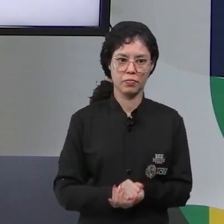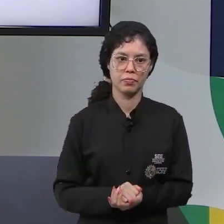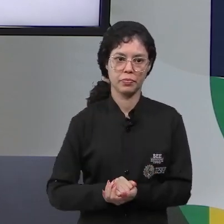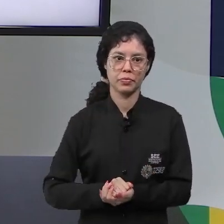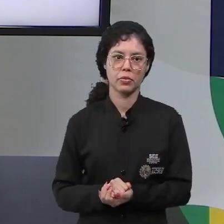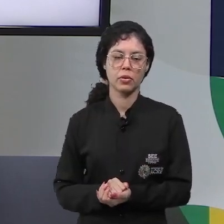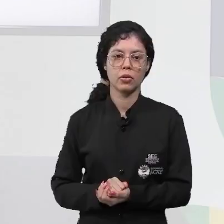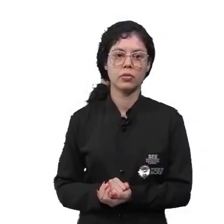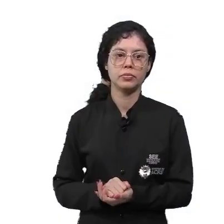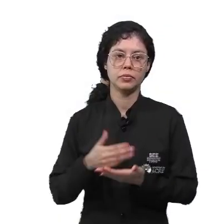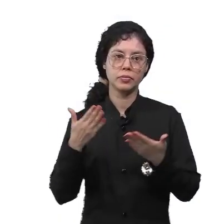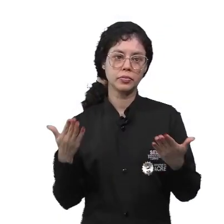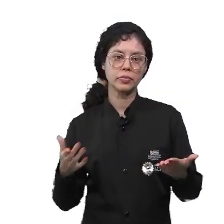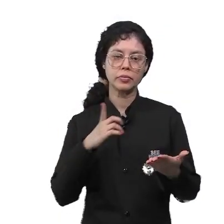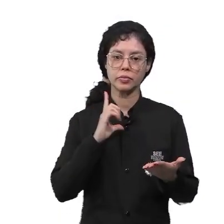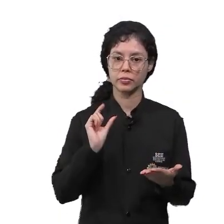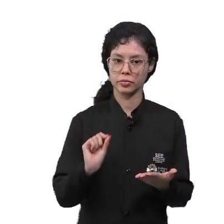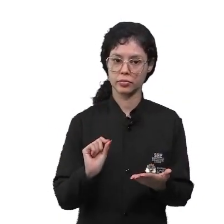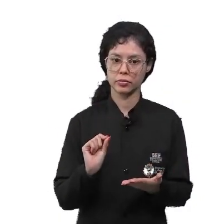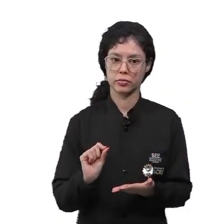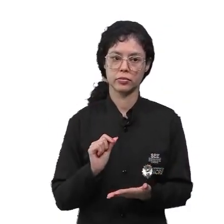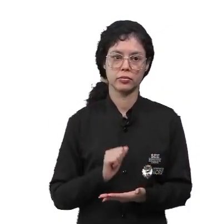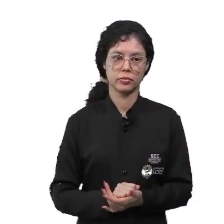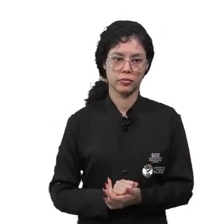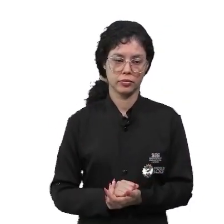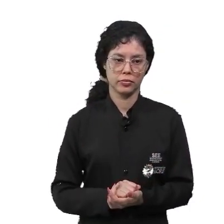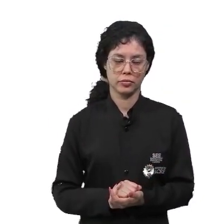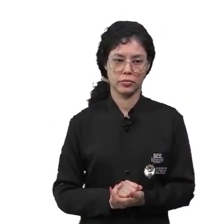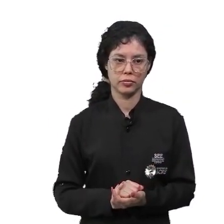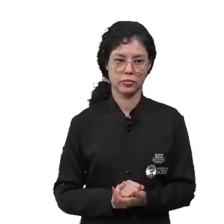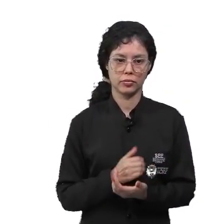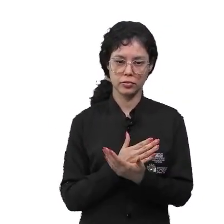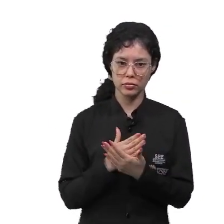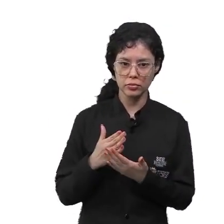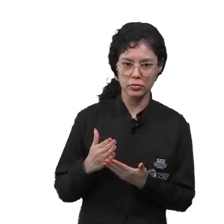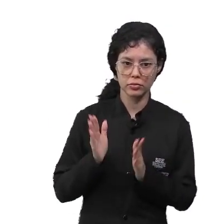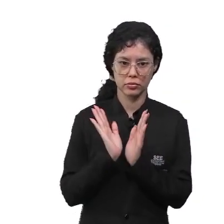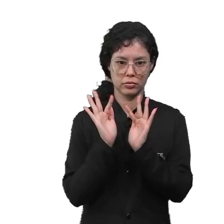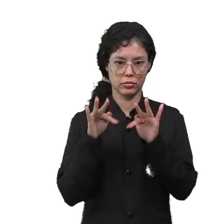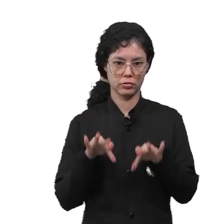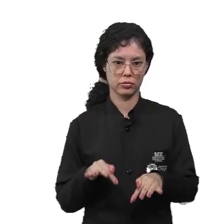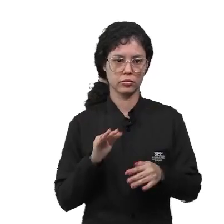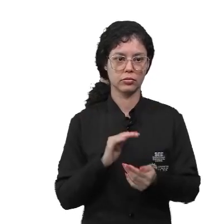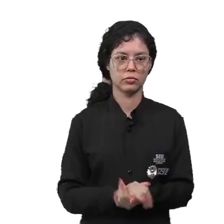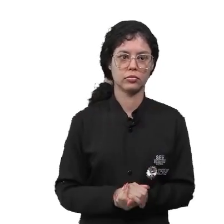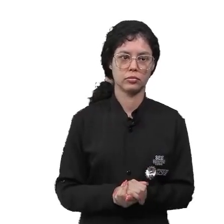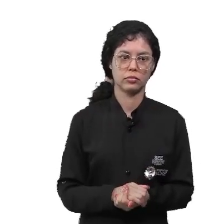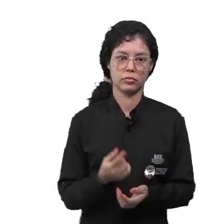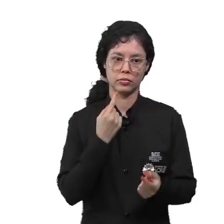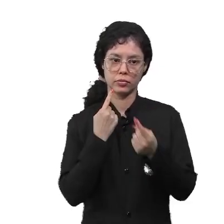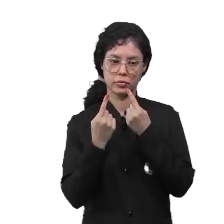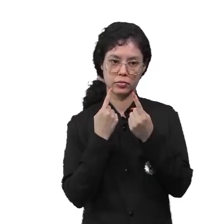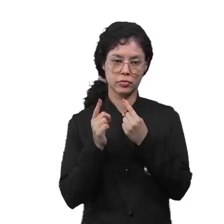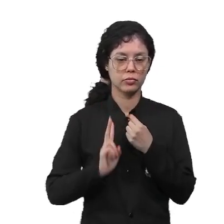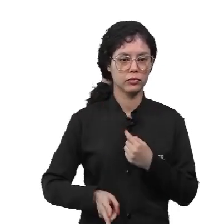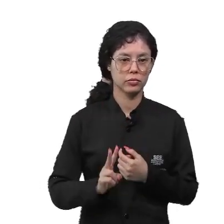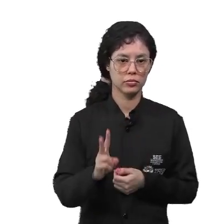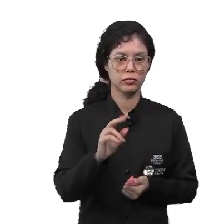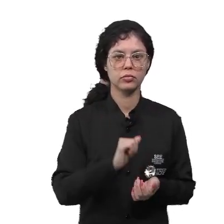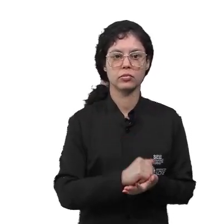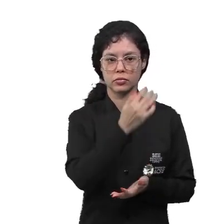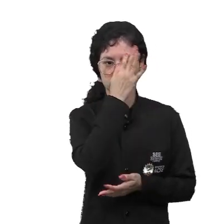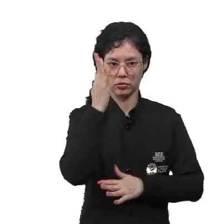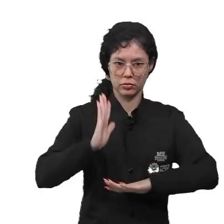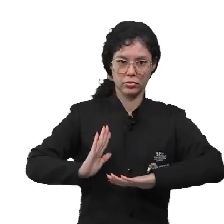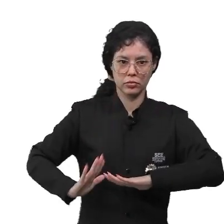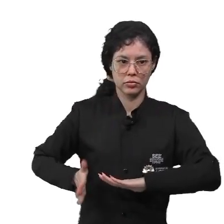Então, nós temos aqui o seguinte, para começar a concluir. Há um diálogo constante